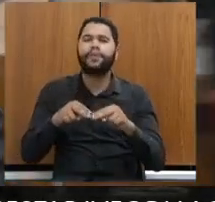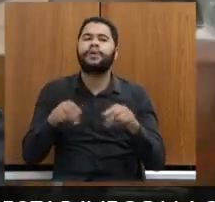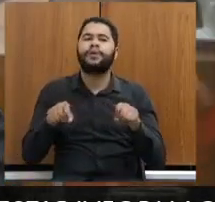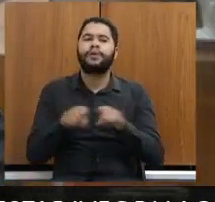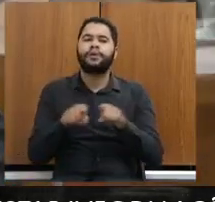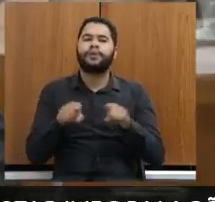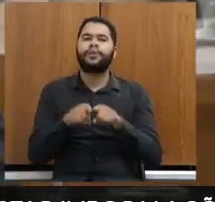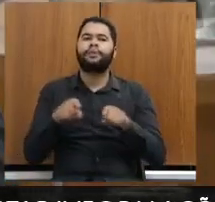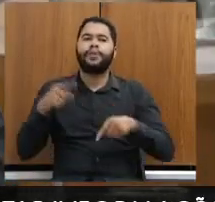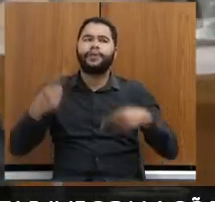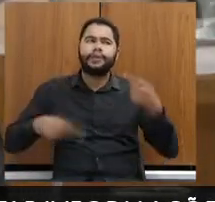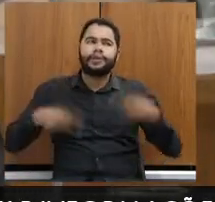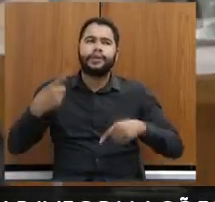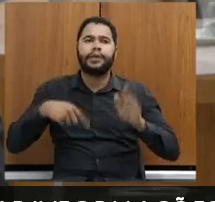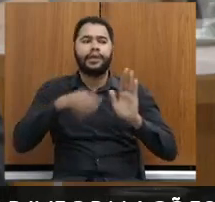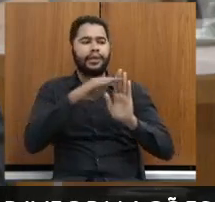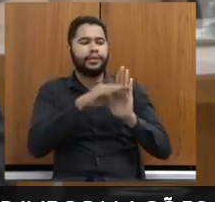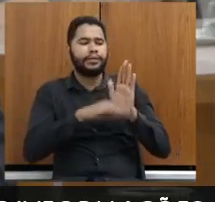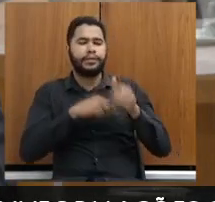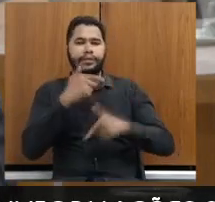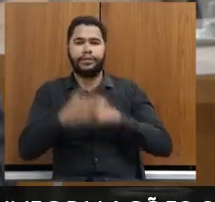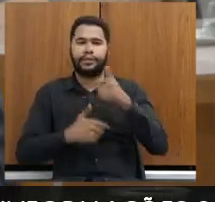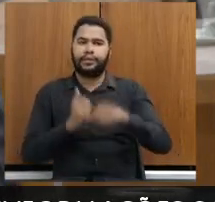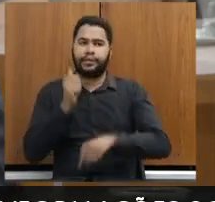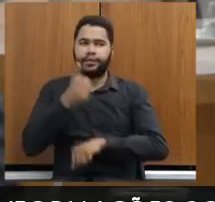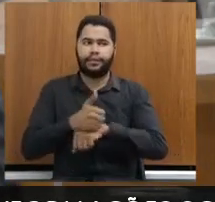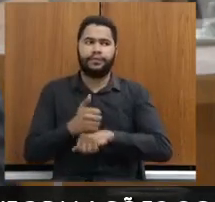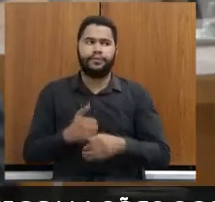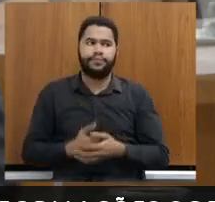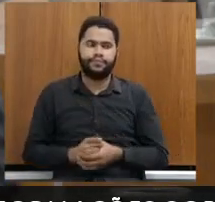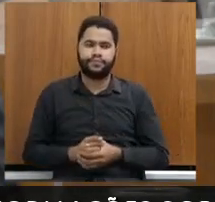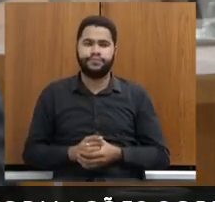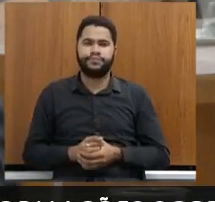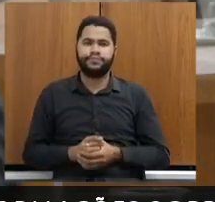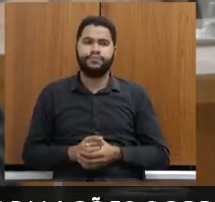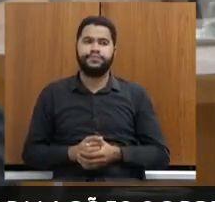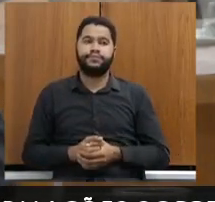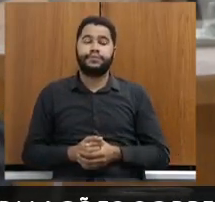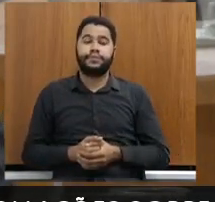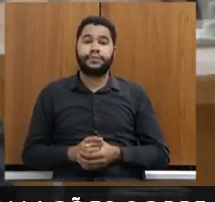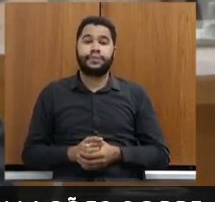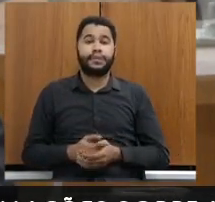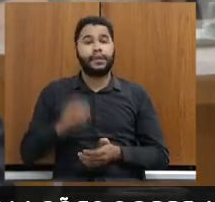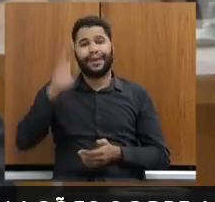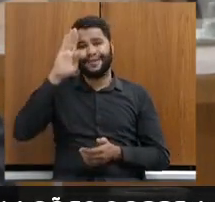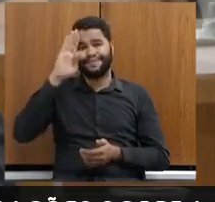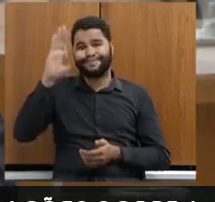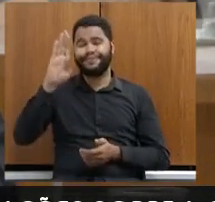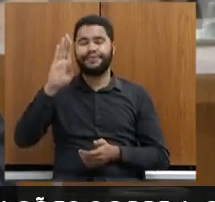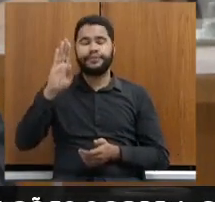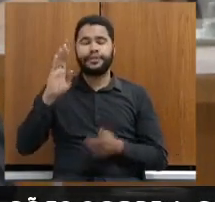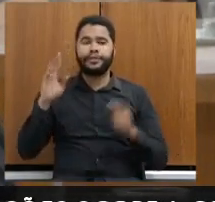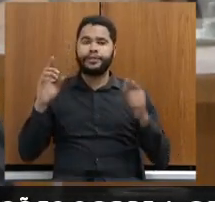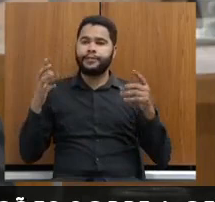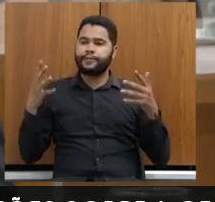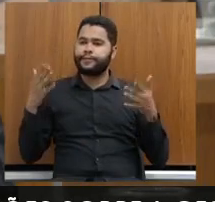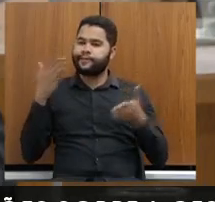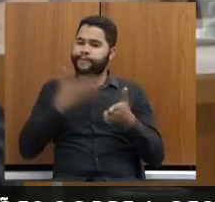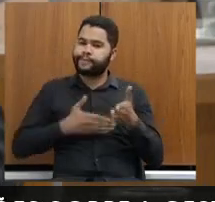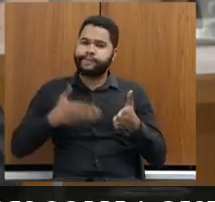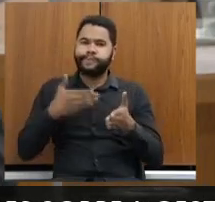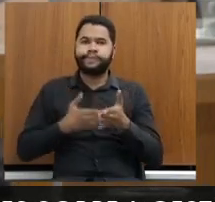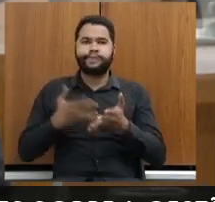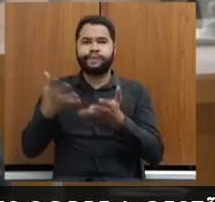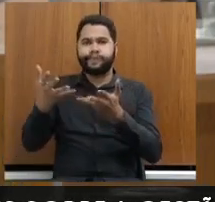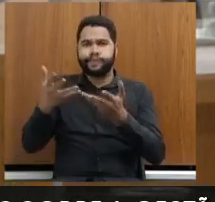correndo a escala de plantão em Patrocínio né e a Superintendência tinha muita dificuldade em